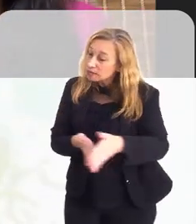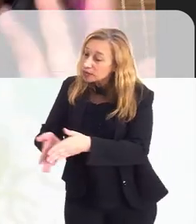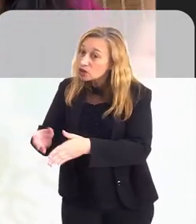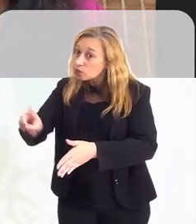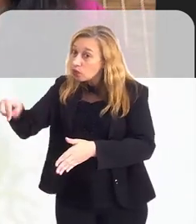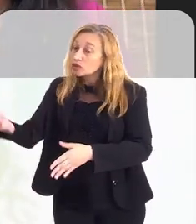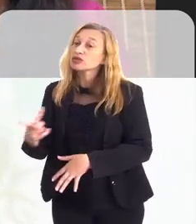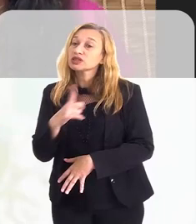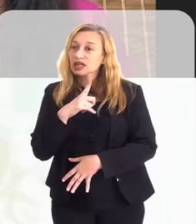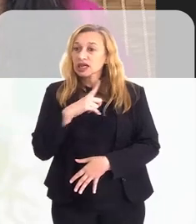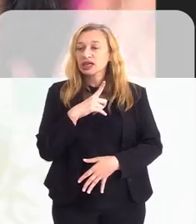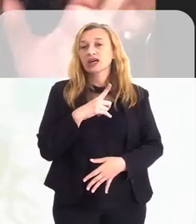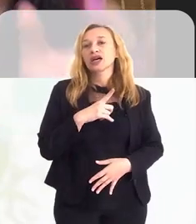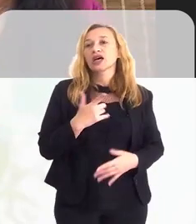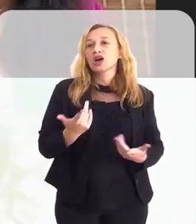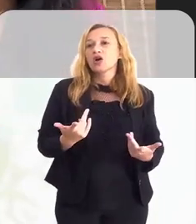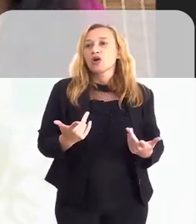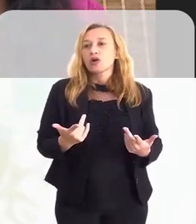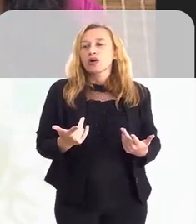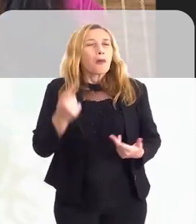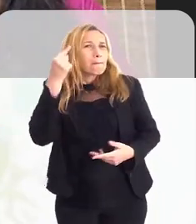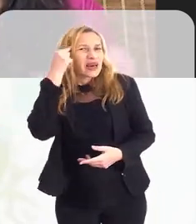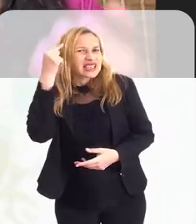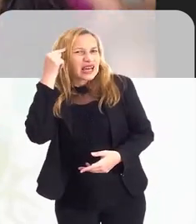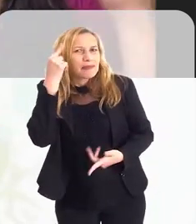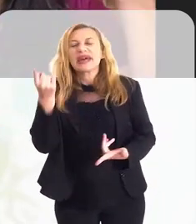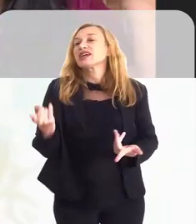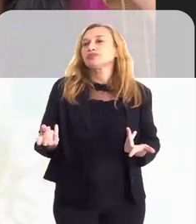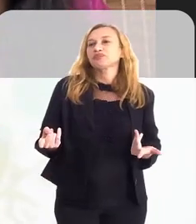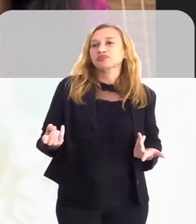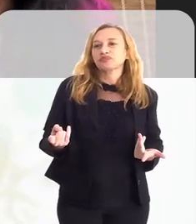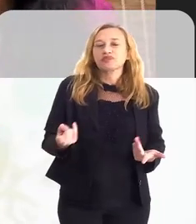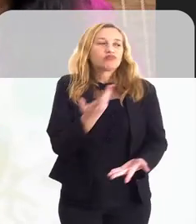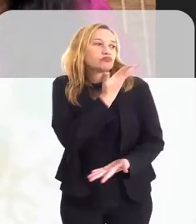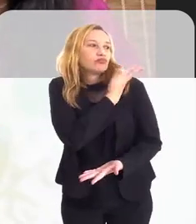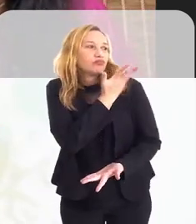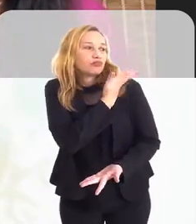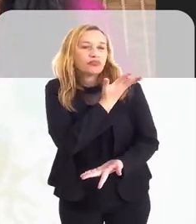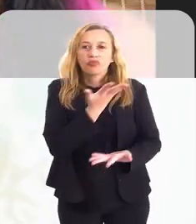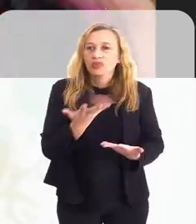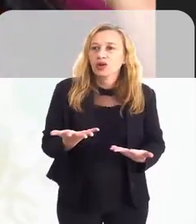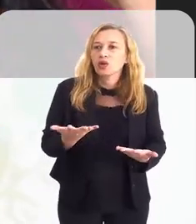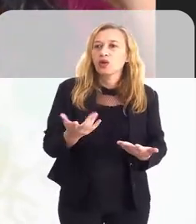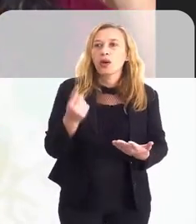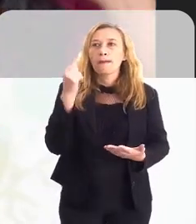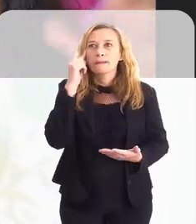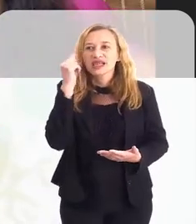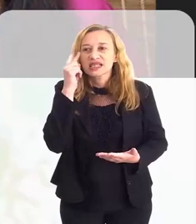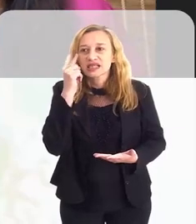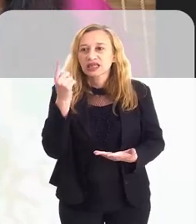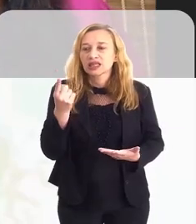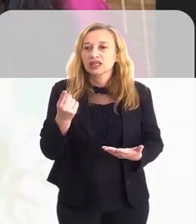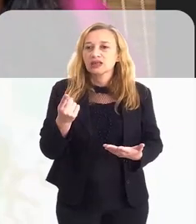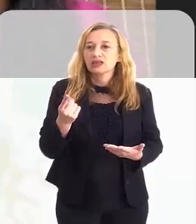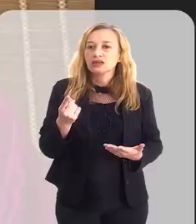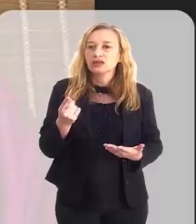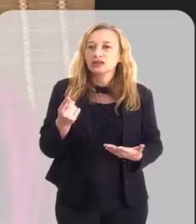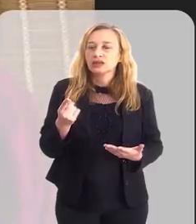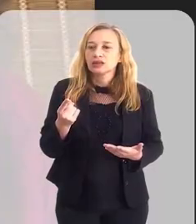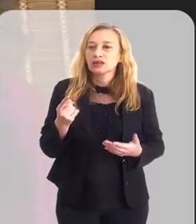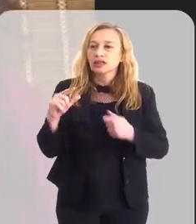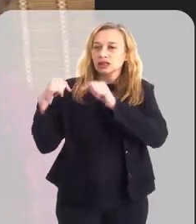né? Ele existe em algum lugar. Então, o mau hábito, o pensamento é discriminatório, o pensamento